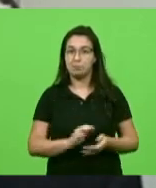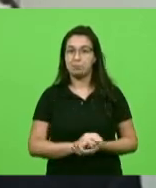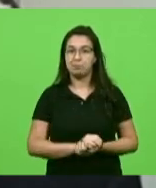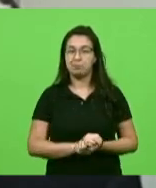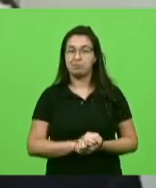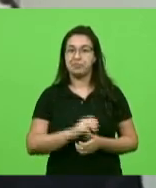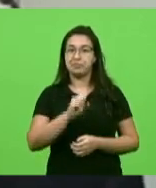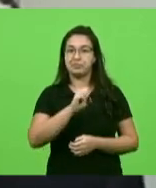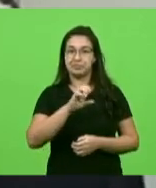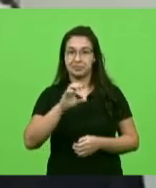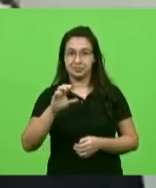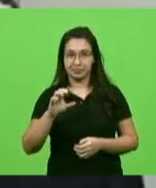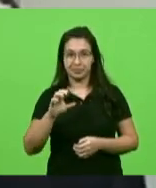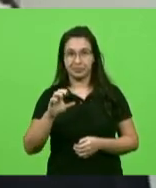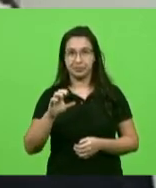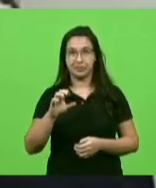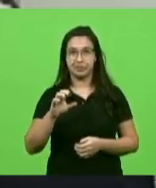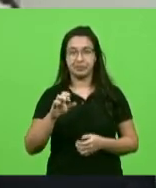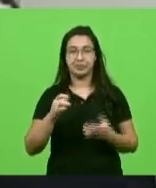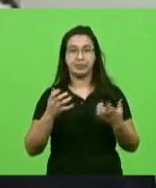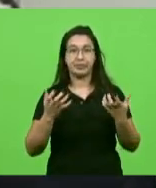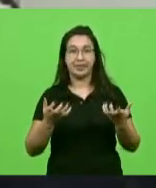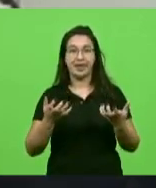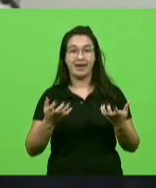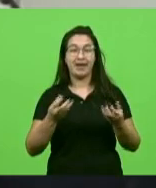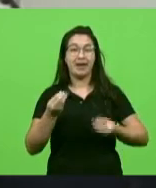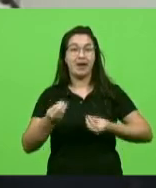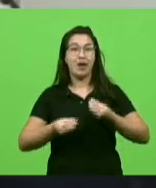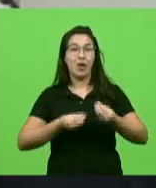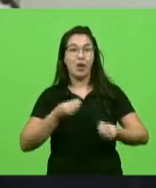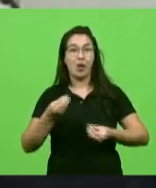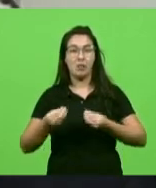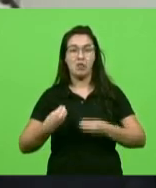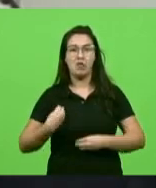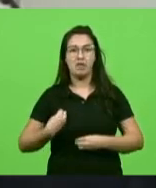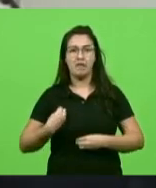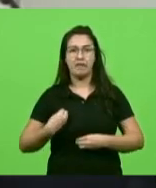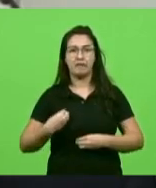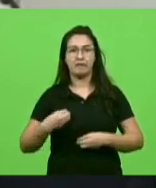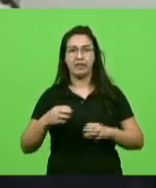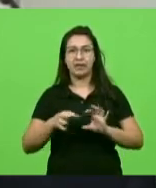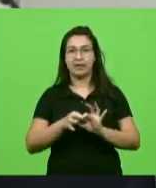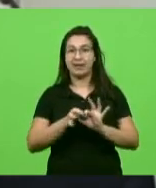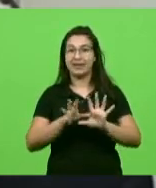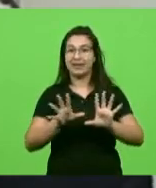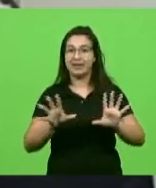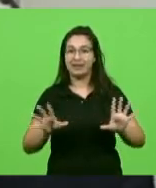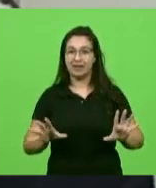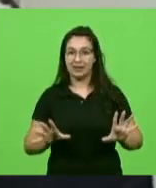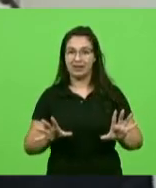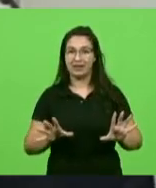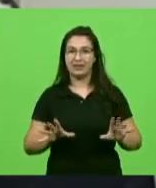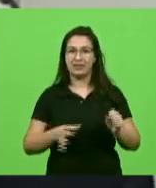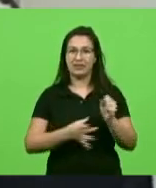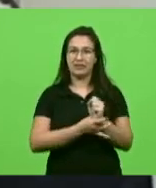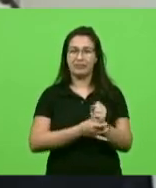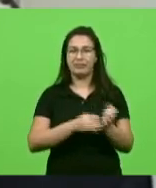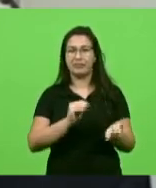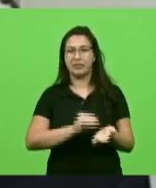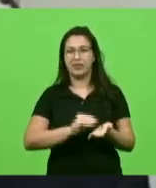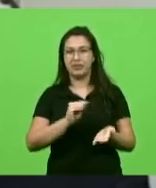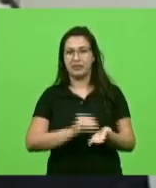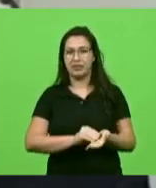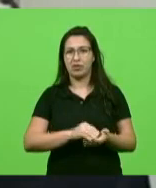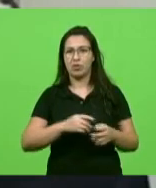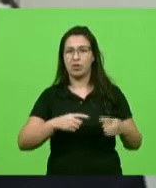Santa Catarina eu quero caminhar Oi livre dessa insegurança política administrativa que